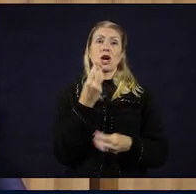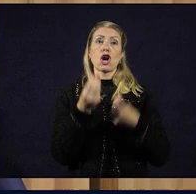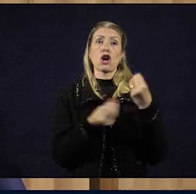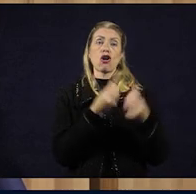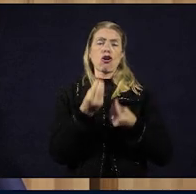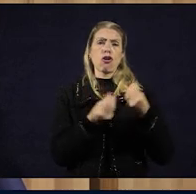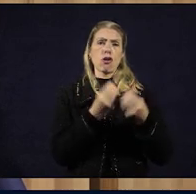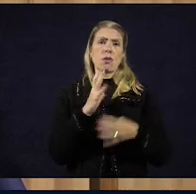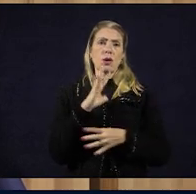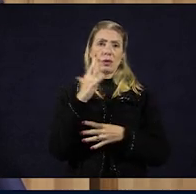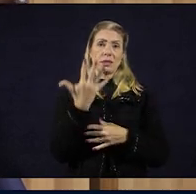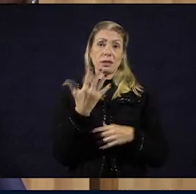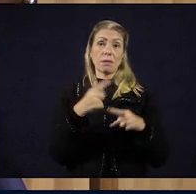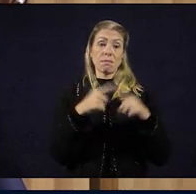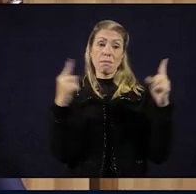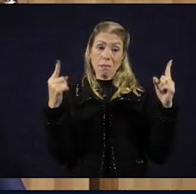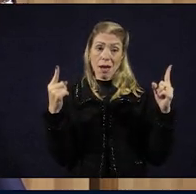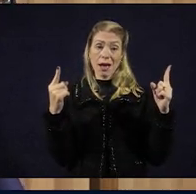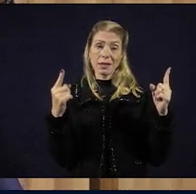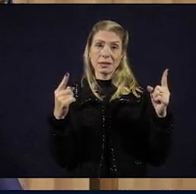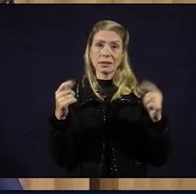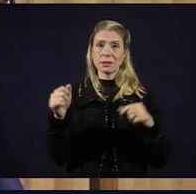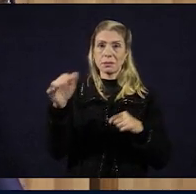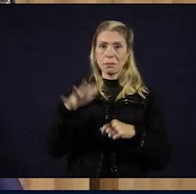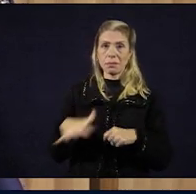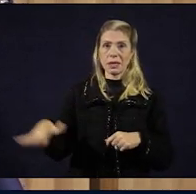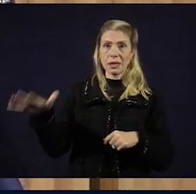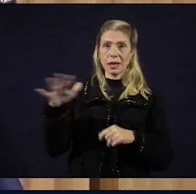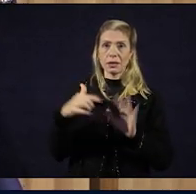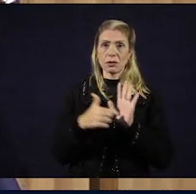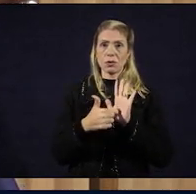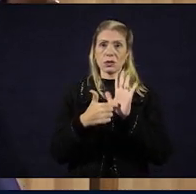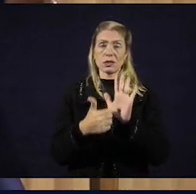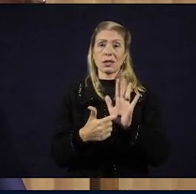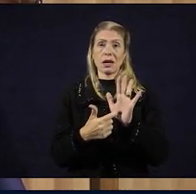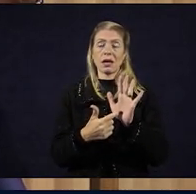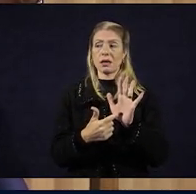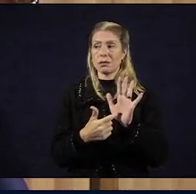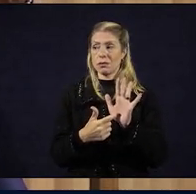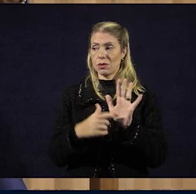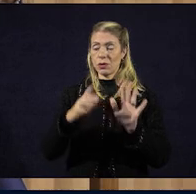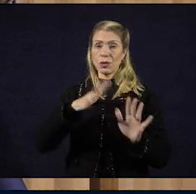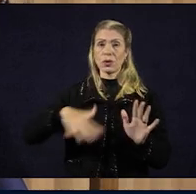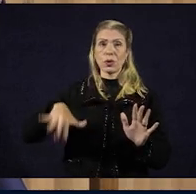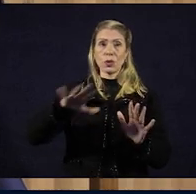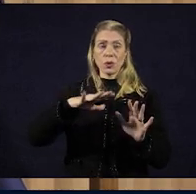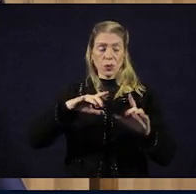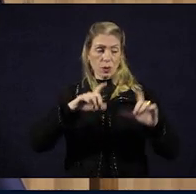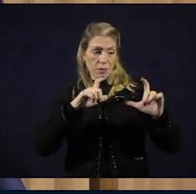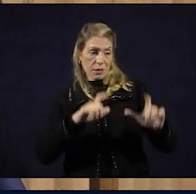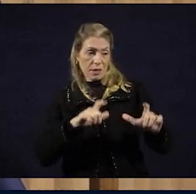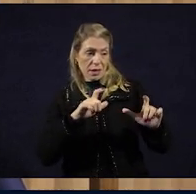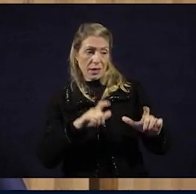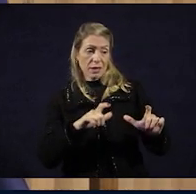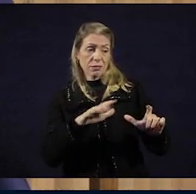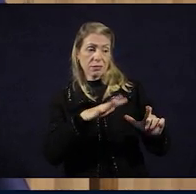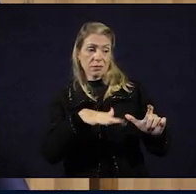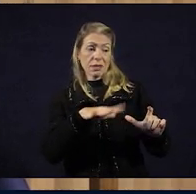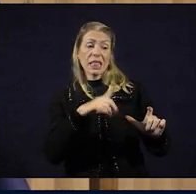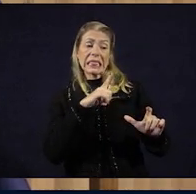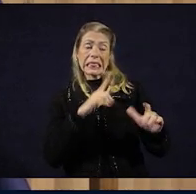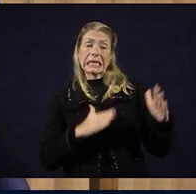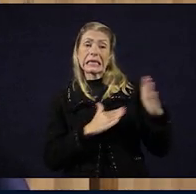é mais do que os mercados mostraram é que num ambiente desse Existe